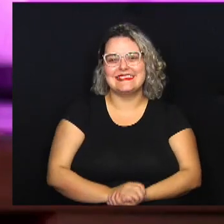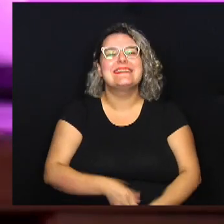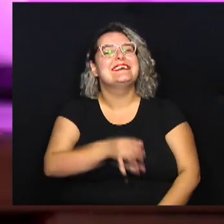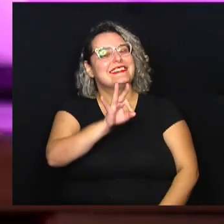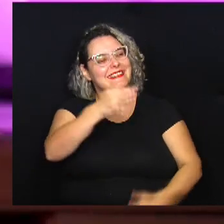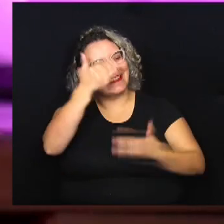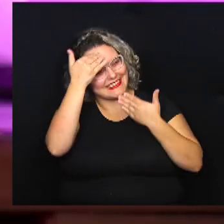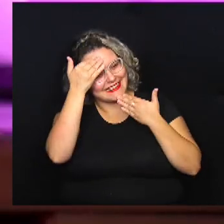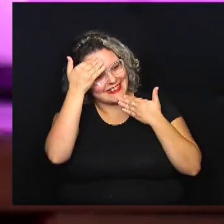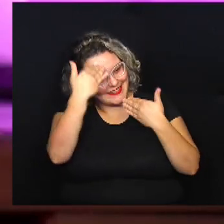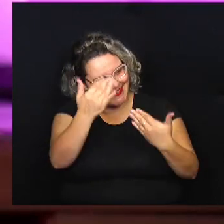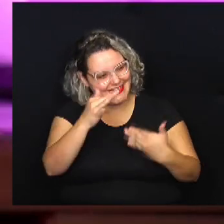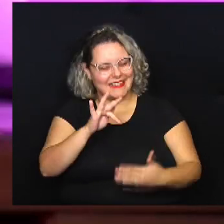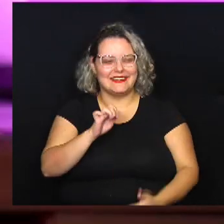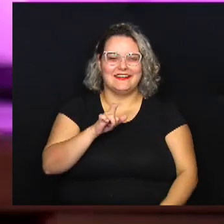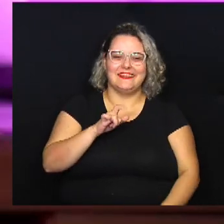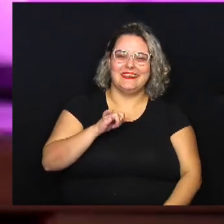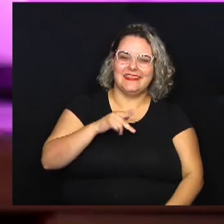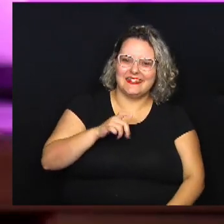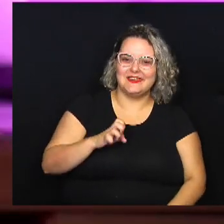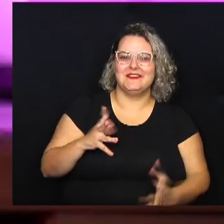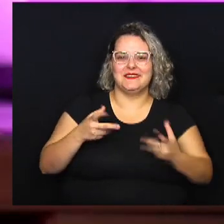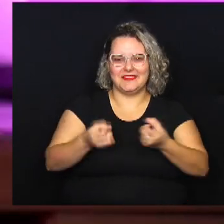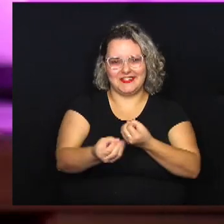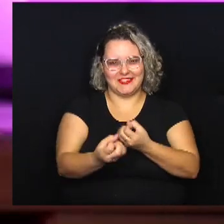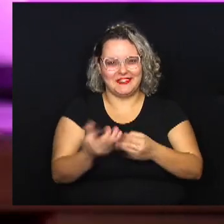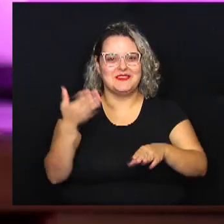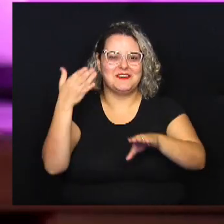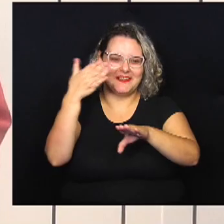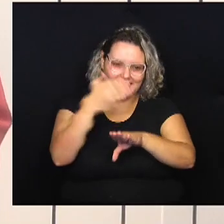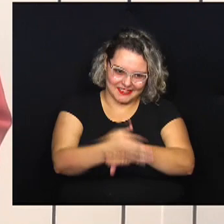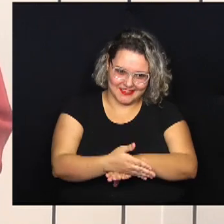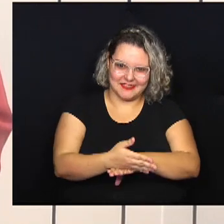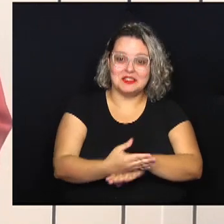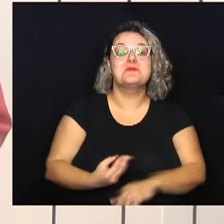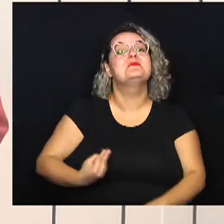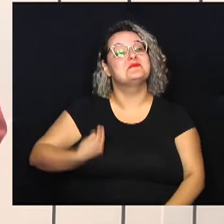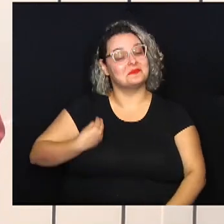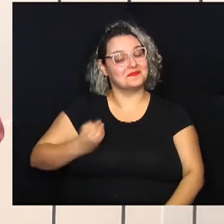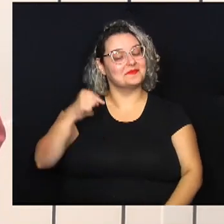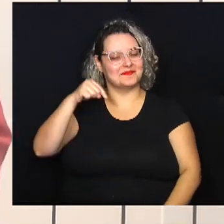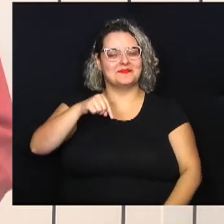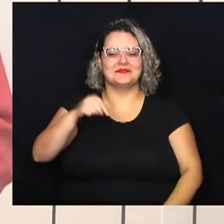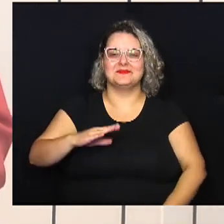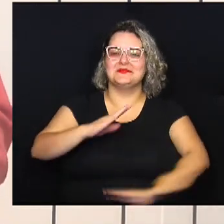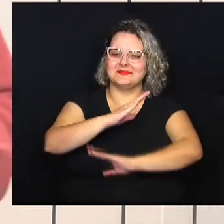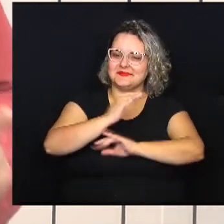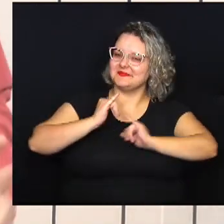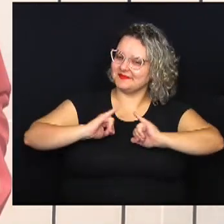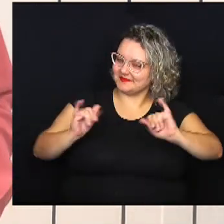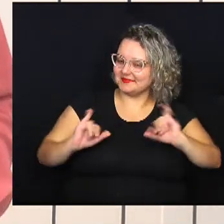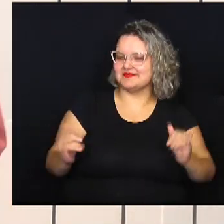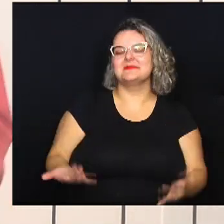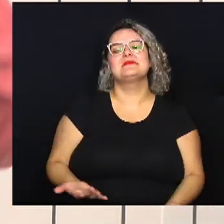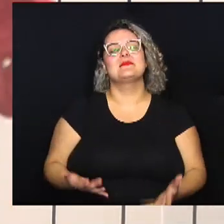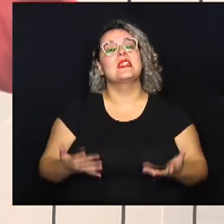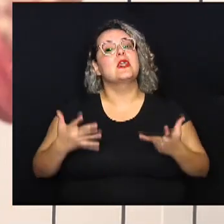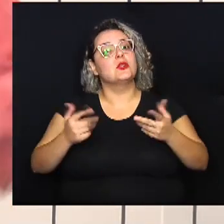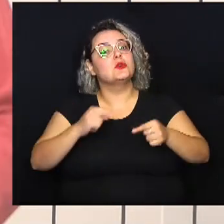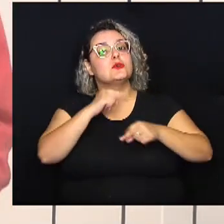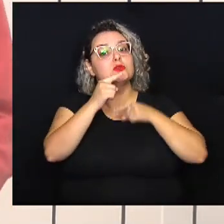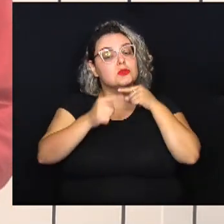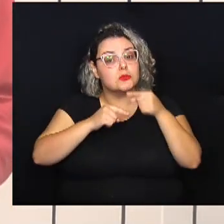muito obrigado ao Felipe por todas as informações, participando ao vivo aqui do nosso Câmara Notícia, tirando todas as